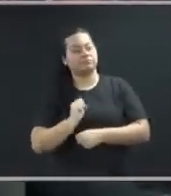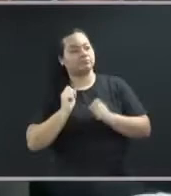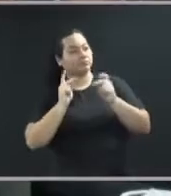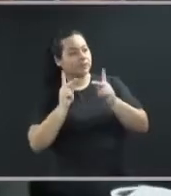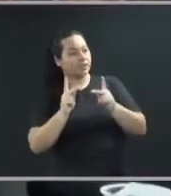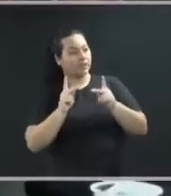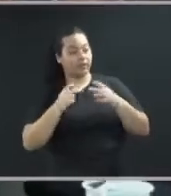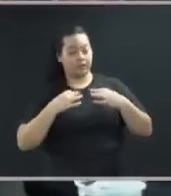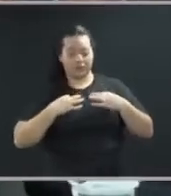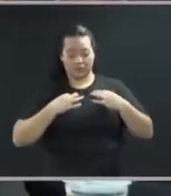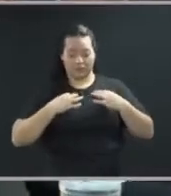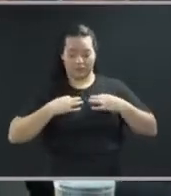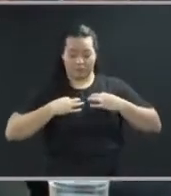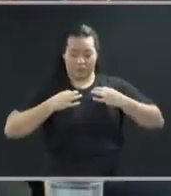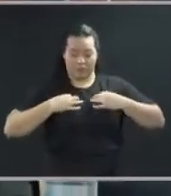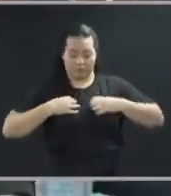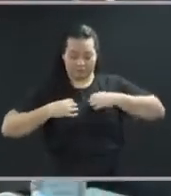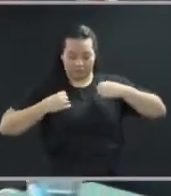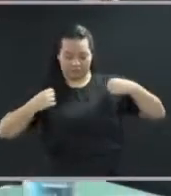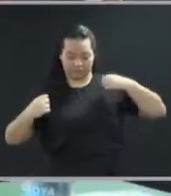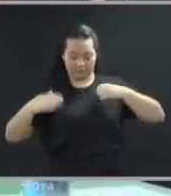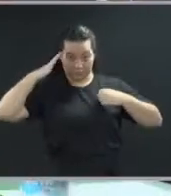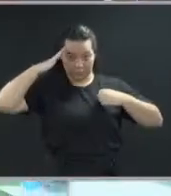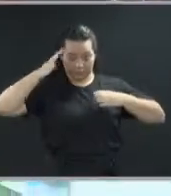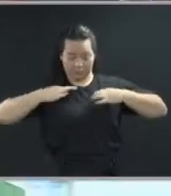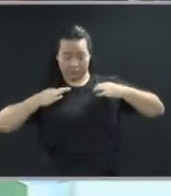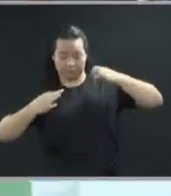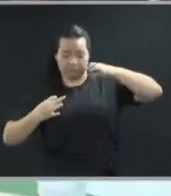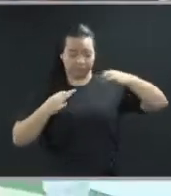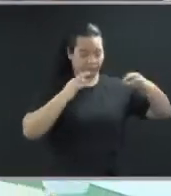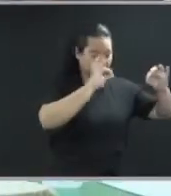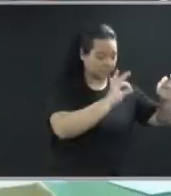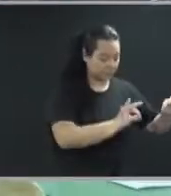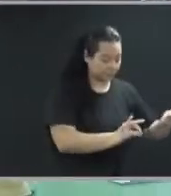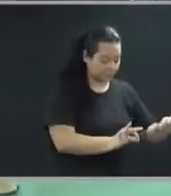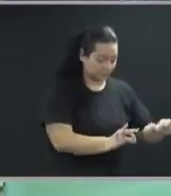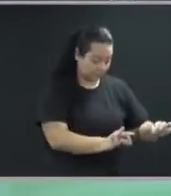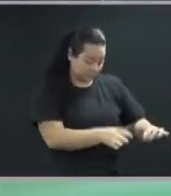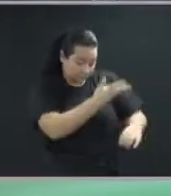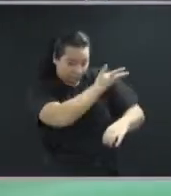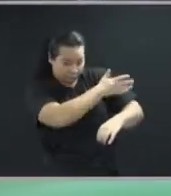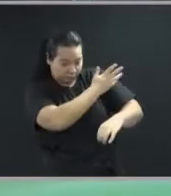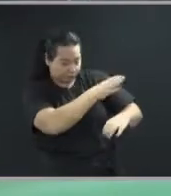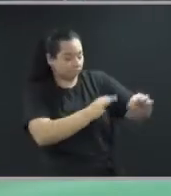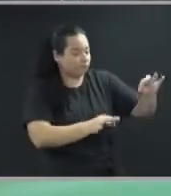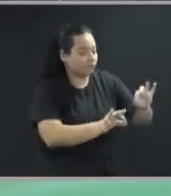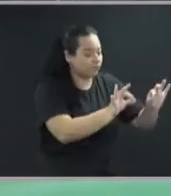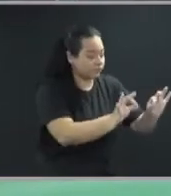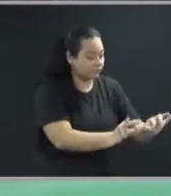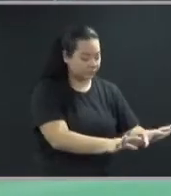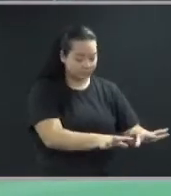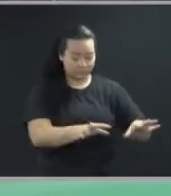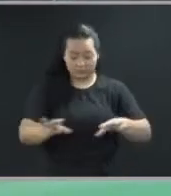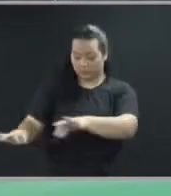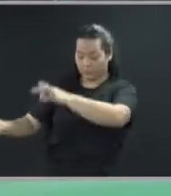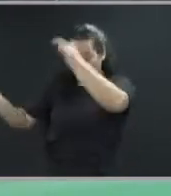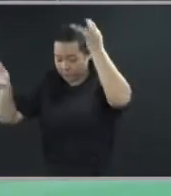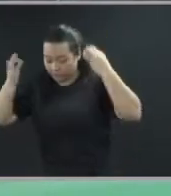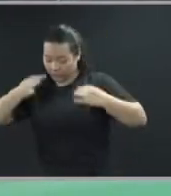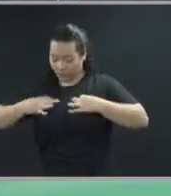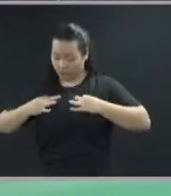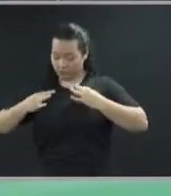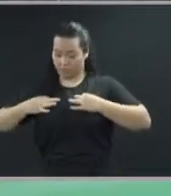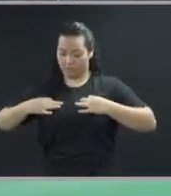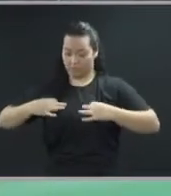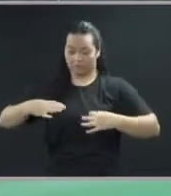a sua roupa civil e veste a roupa das Forças Armadas, da qual você está lá inscrito lá. E eu fui servir